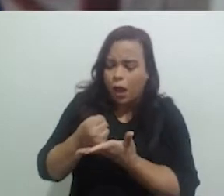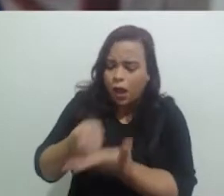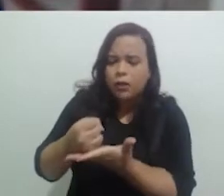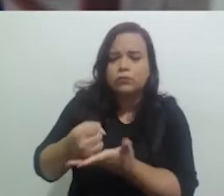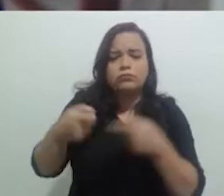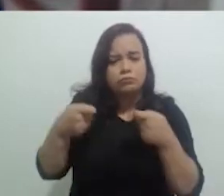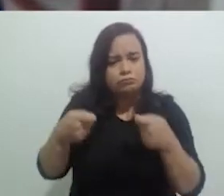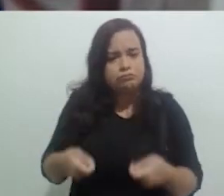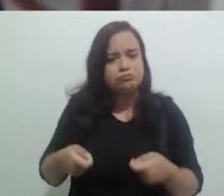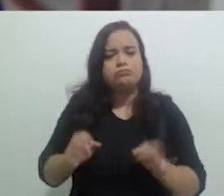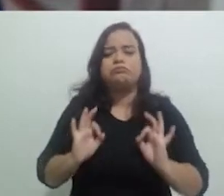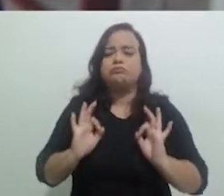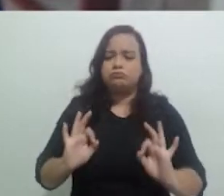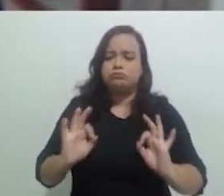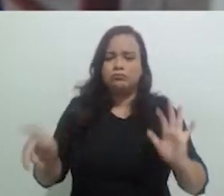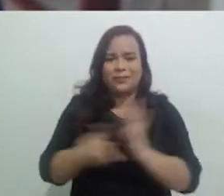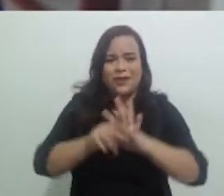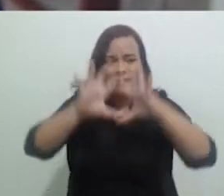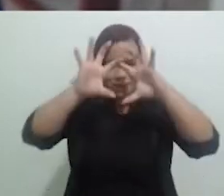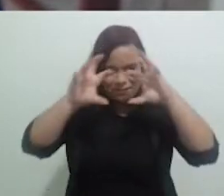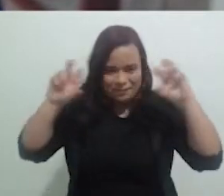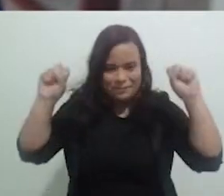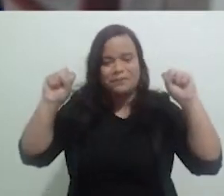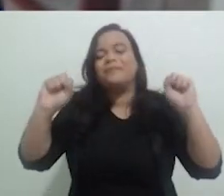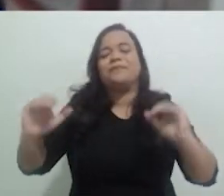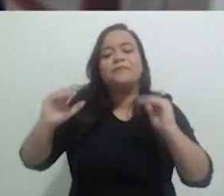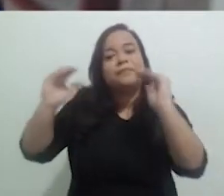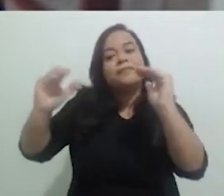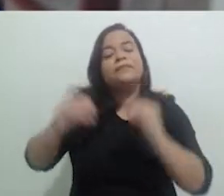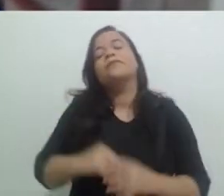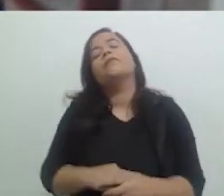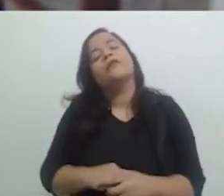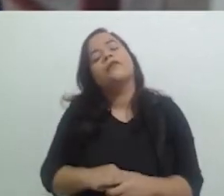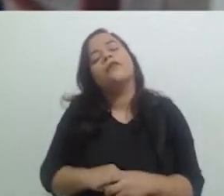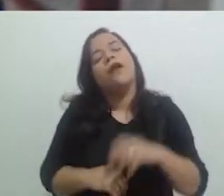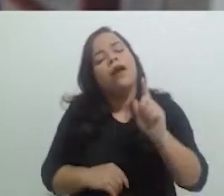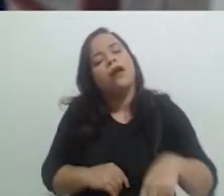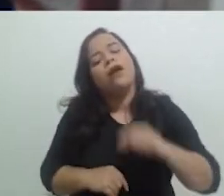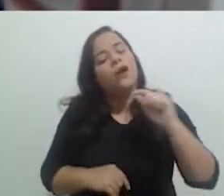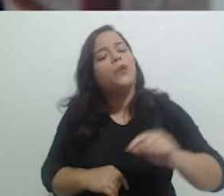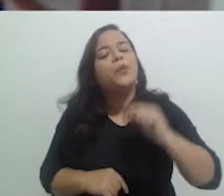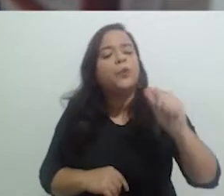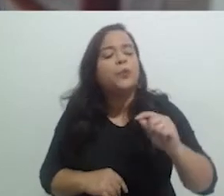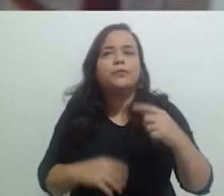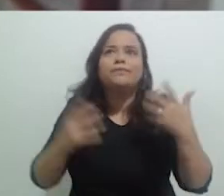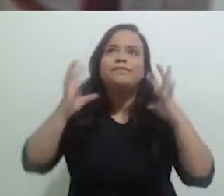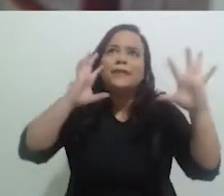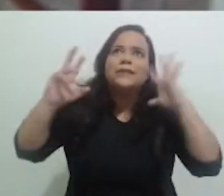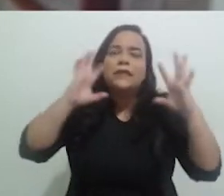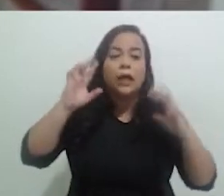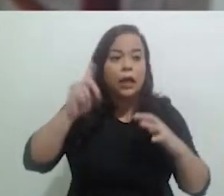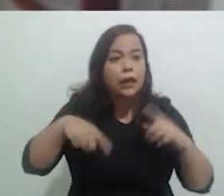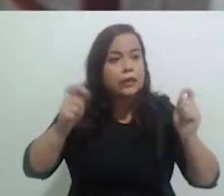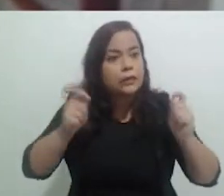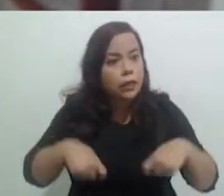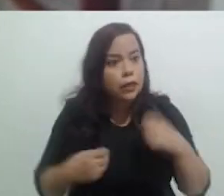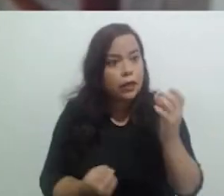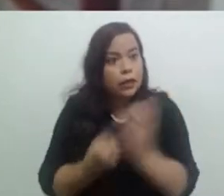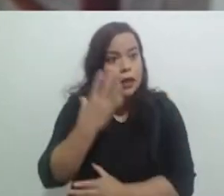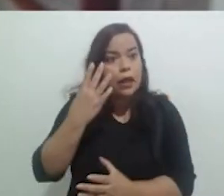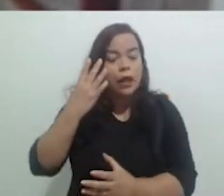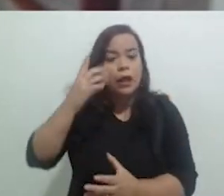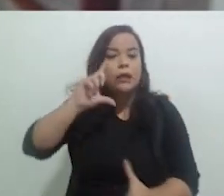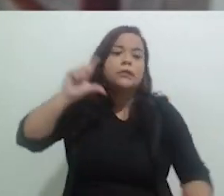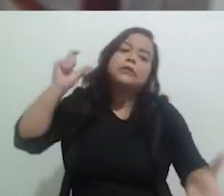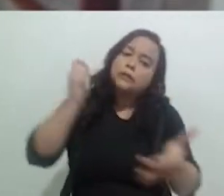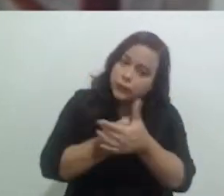Supremo, é que até para a decretação de indisponibilidade por um